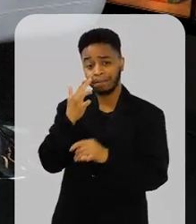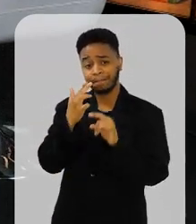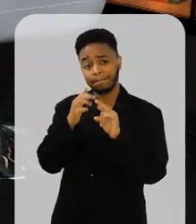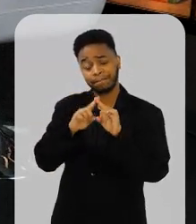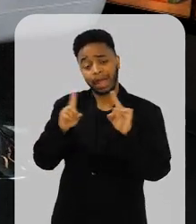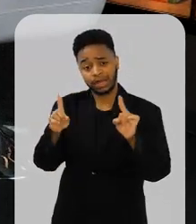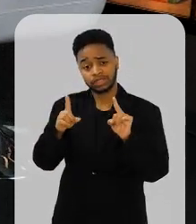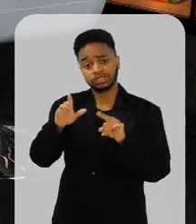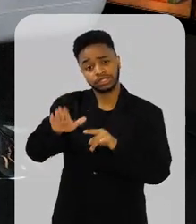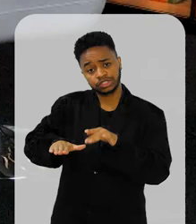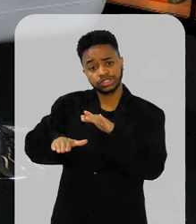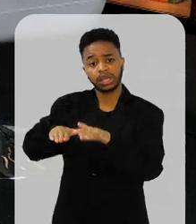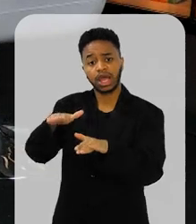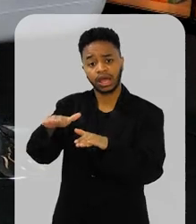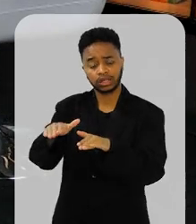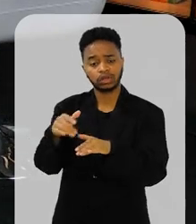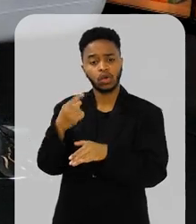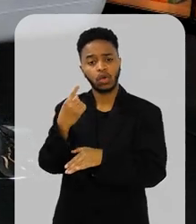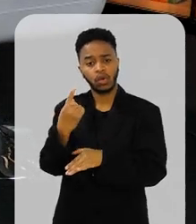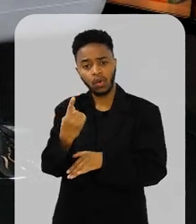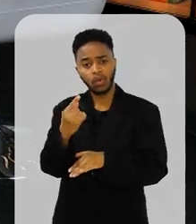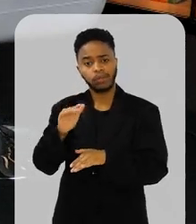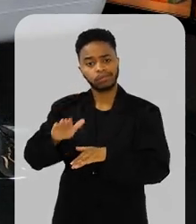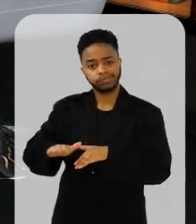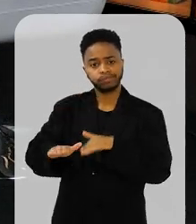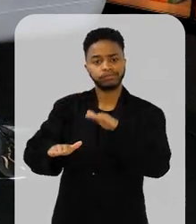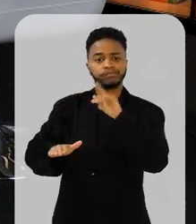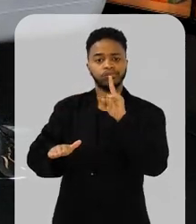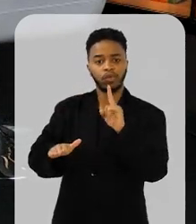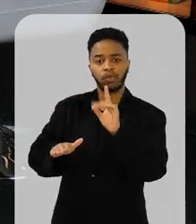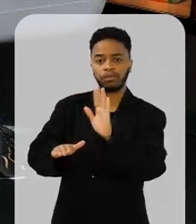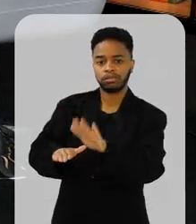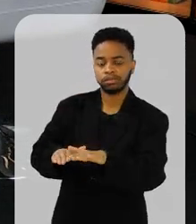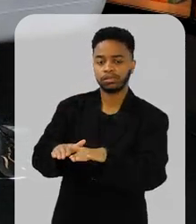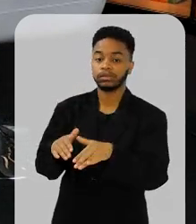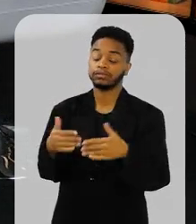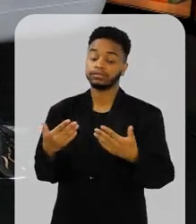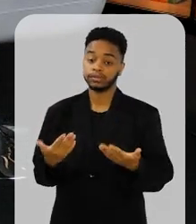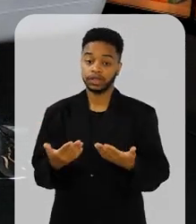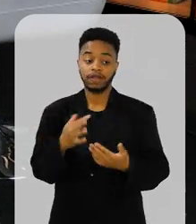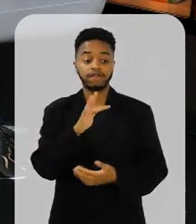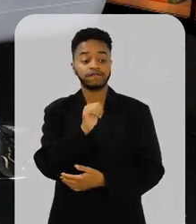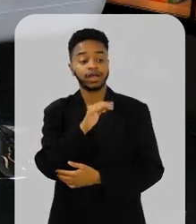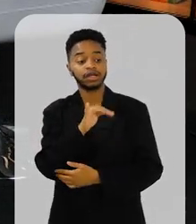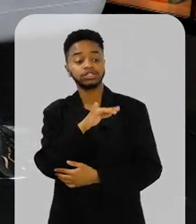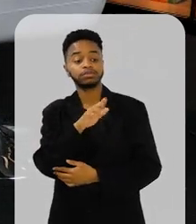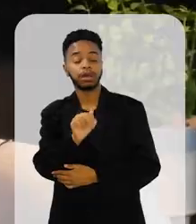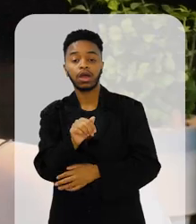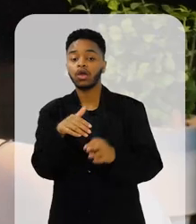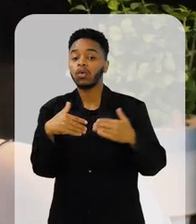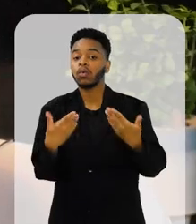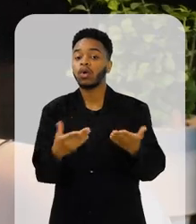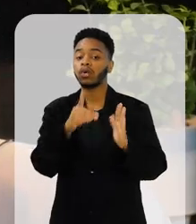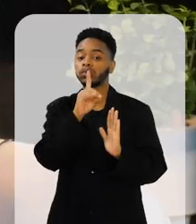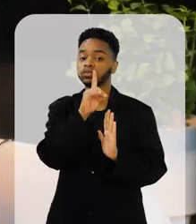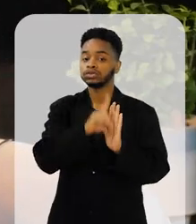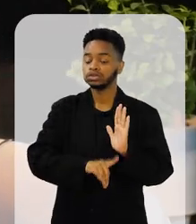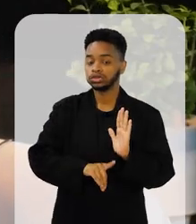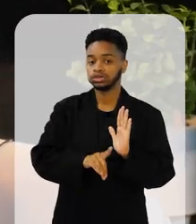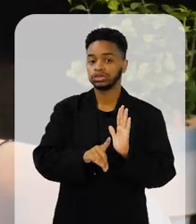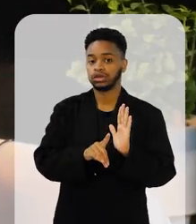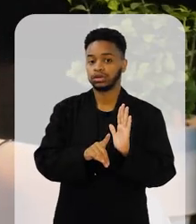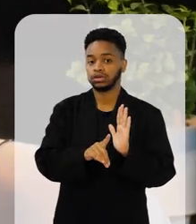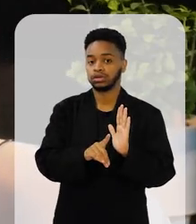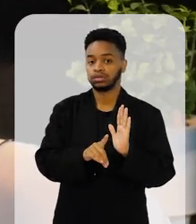escadinha. Possível. Vamos isso. Um degrau de cada exatamente. Vez. Exatamente. Né? Doutora Fátima, quais os direitos